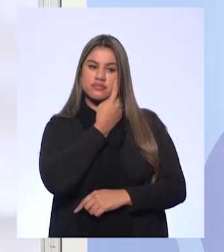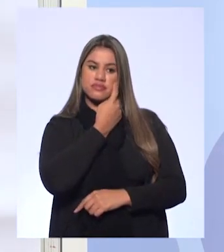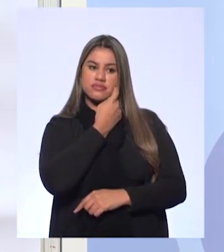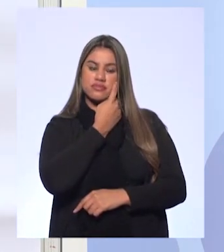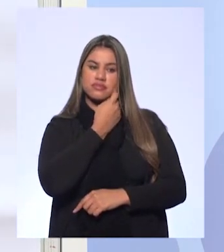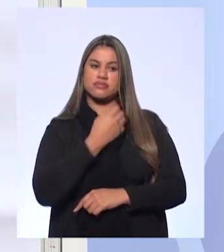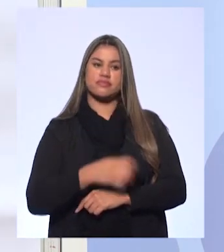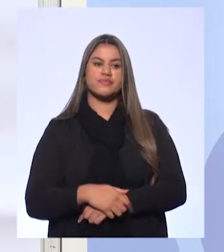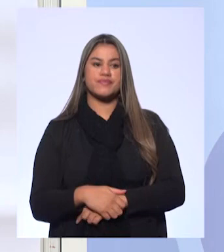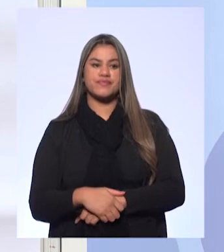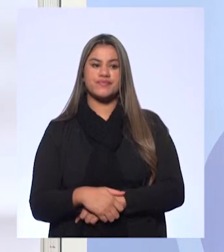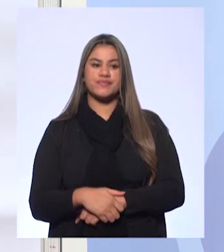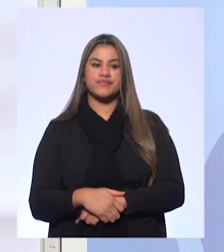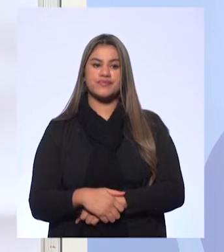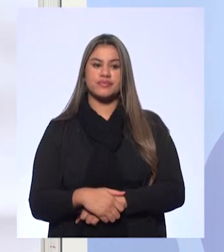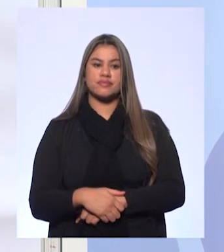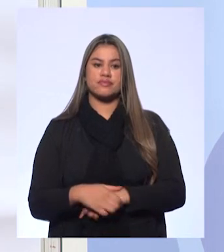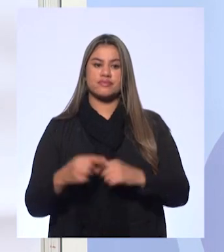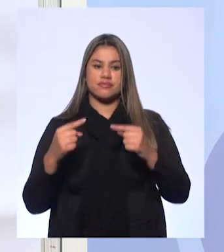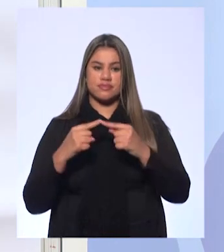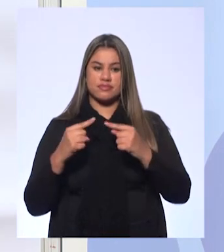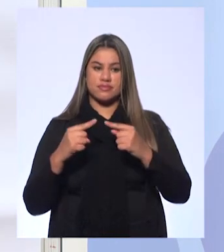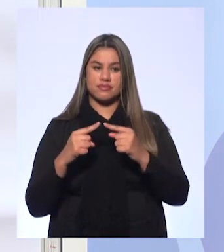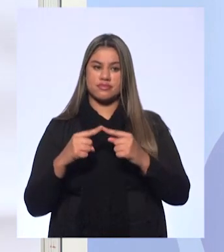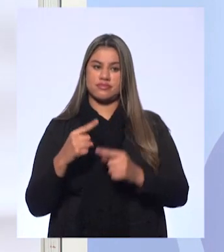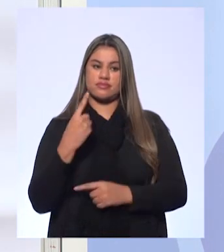Aqui vai dar